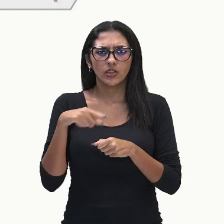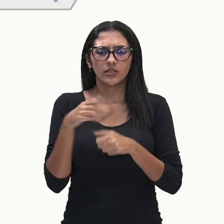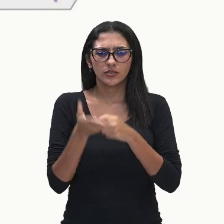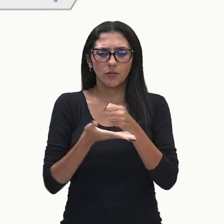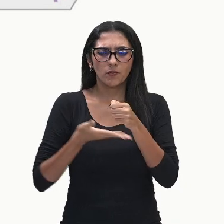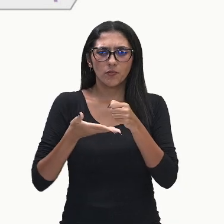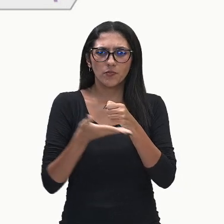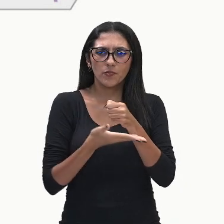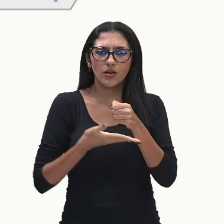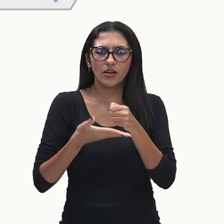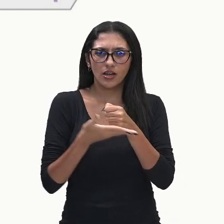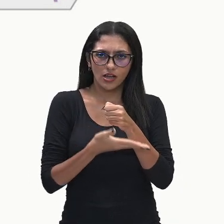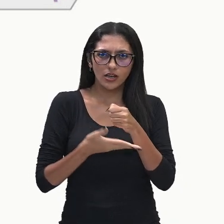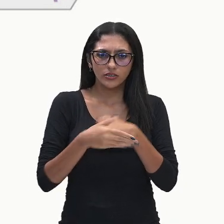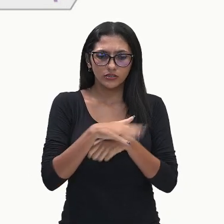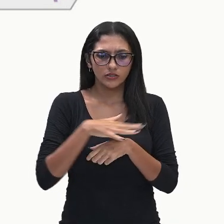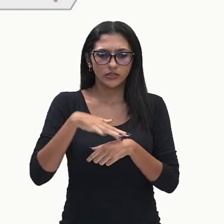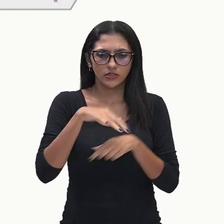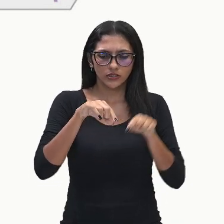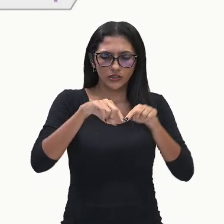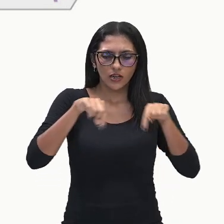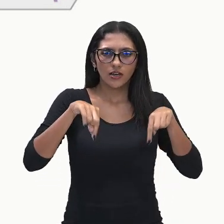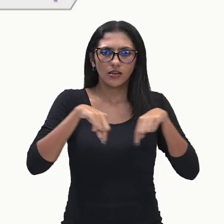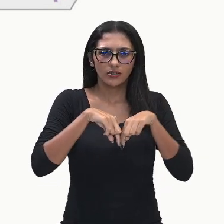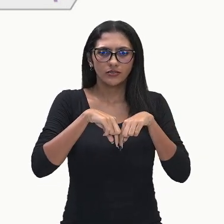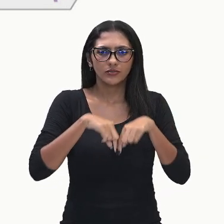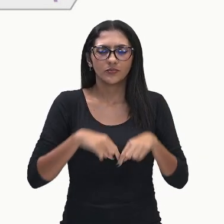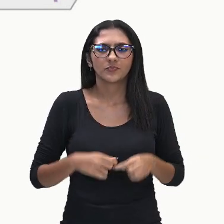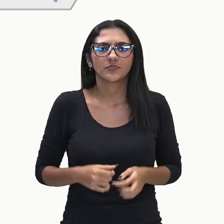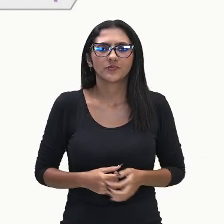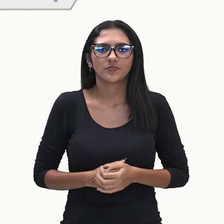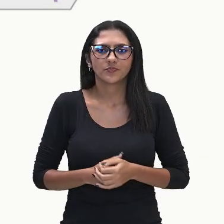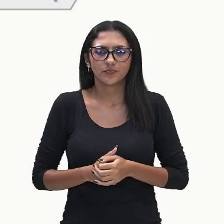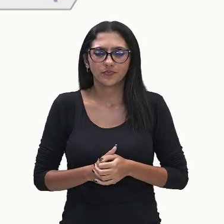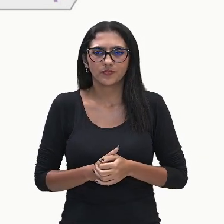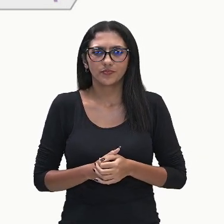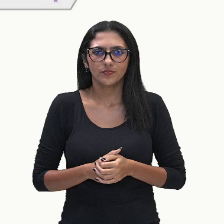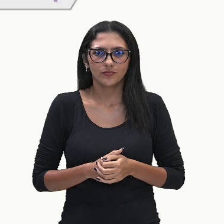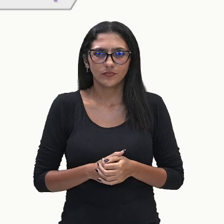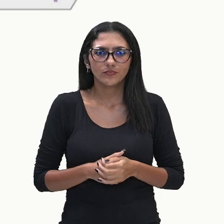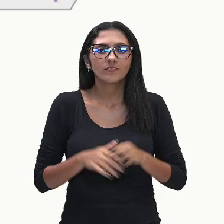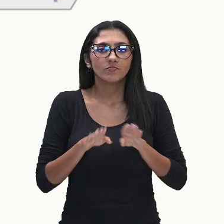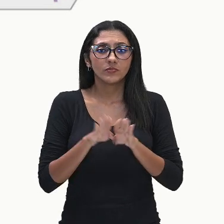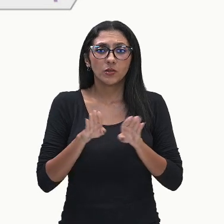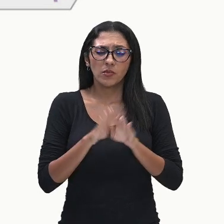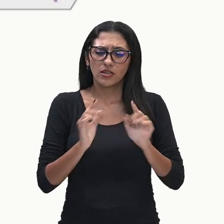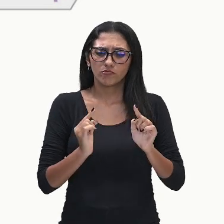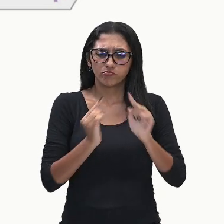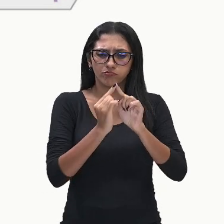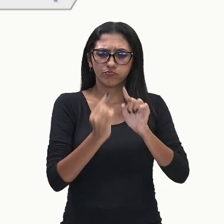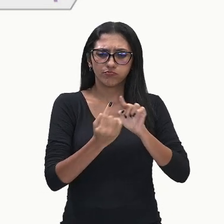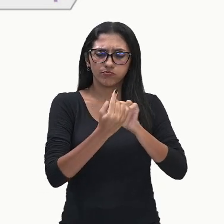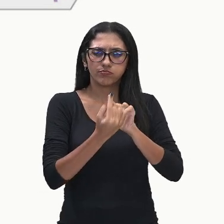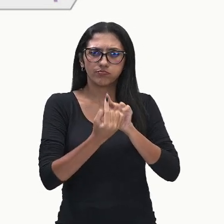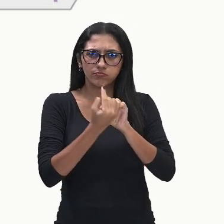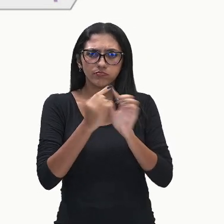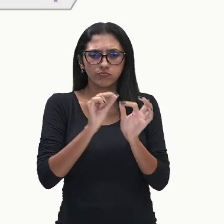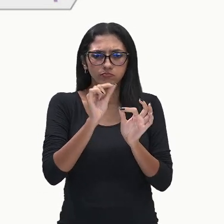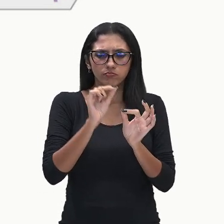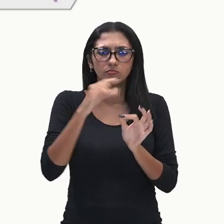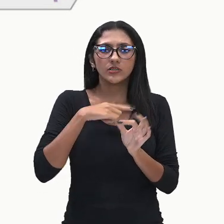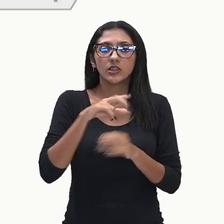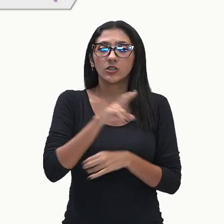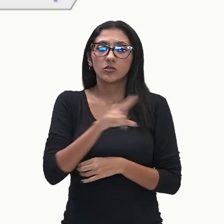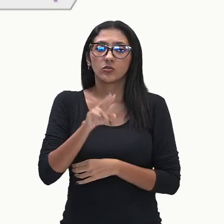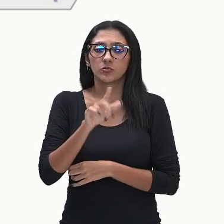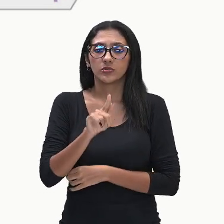a parte da circunferência, ao comprimento dela, tá? E aí, cada reta dessa aí, a gente vai chamar de geratriz,